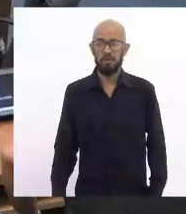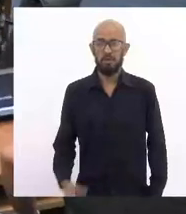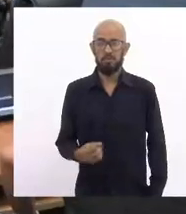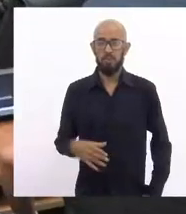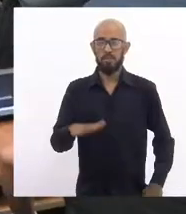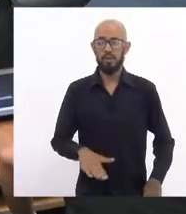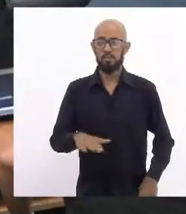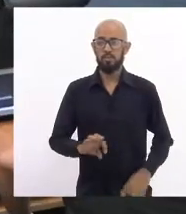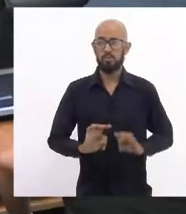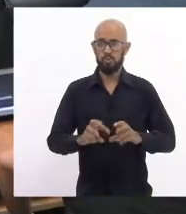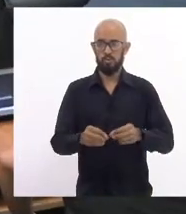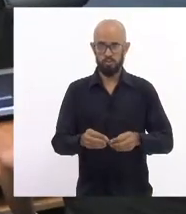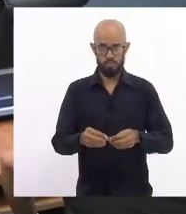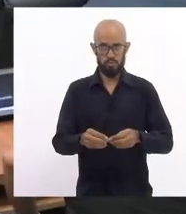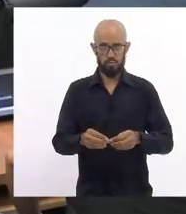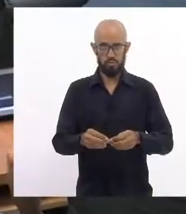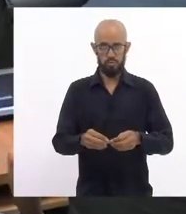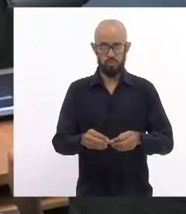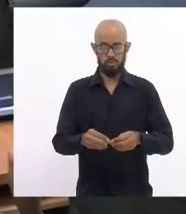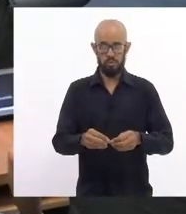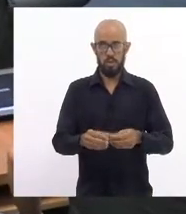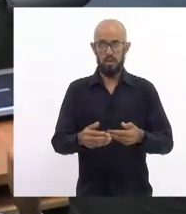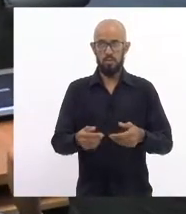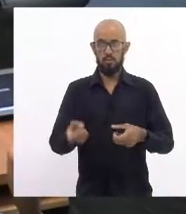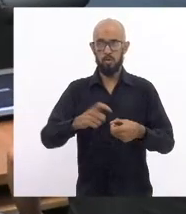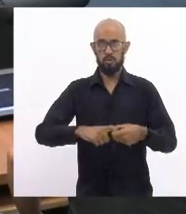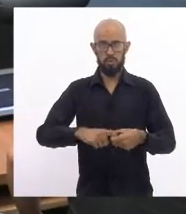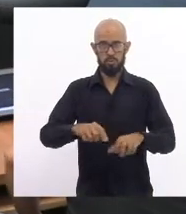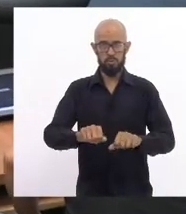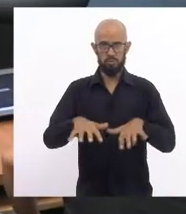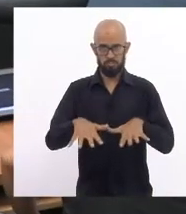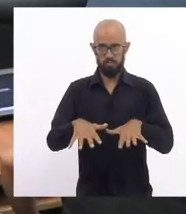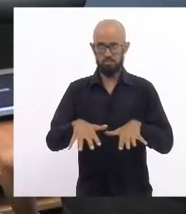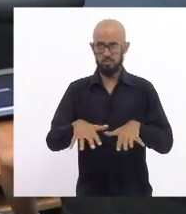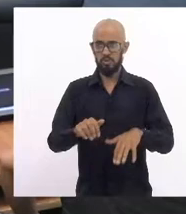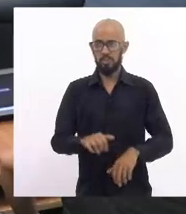Boa tarde a todos e a todas. Está reaberta a sessão.